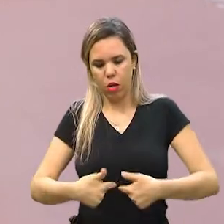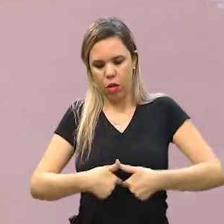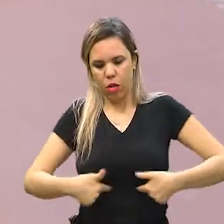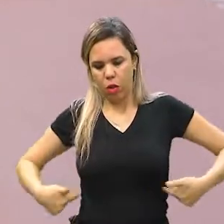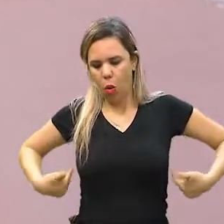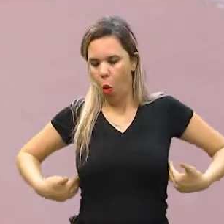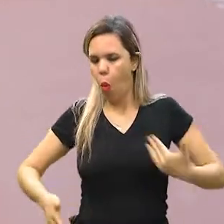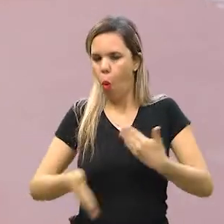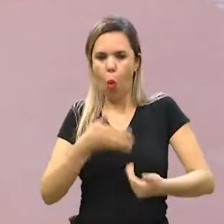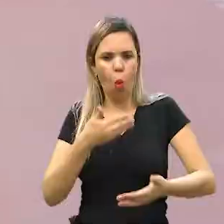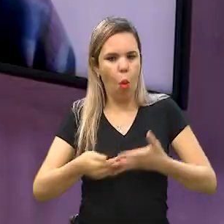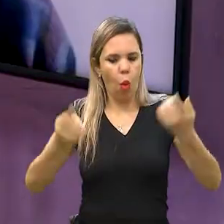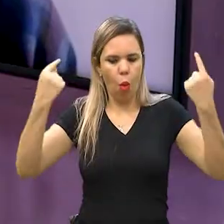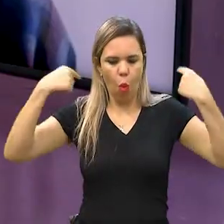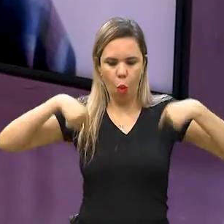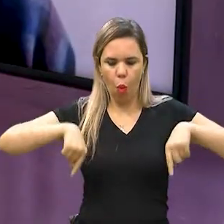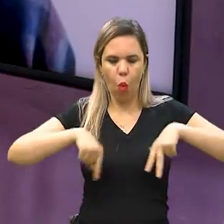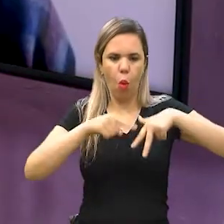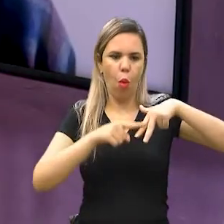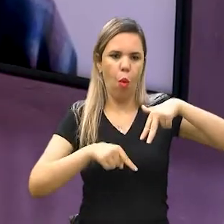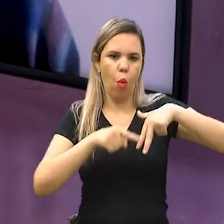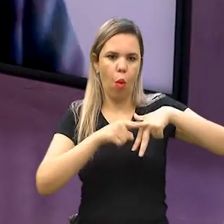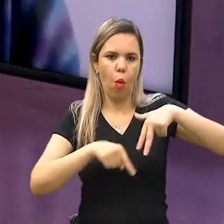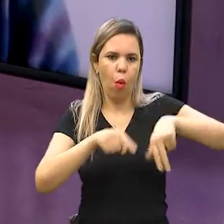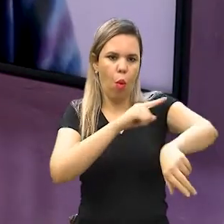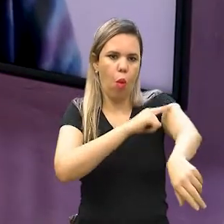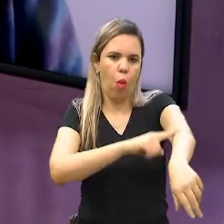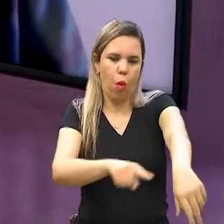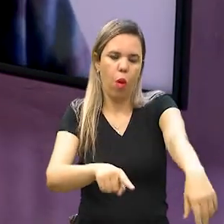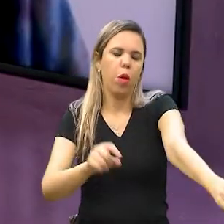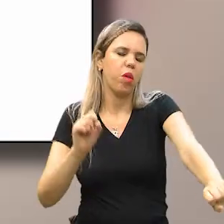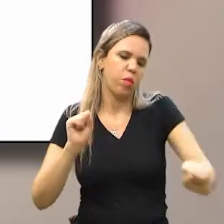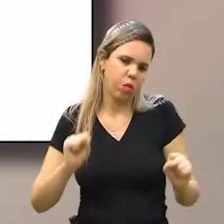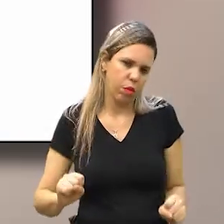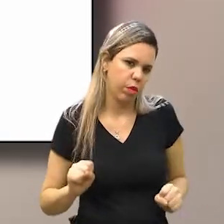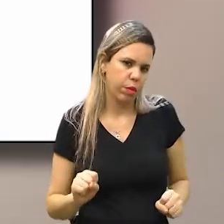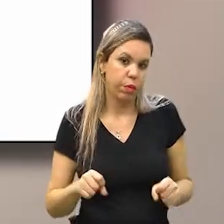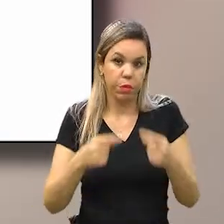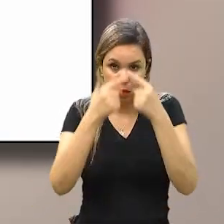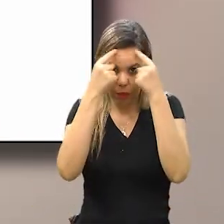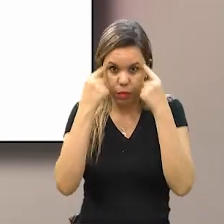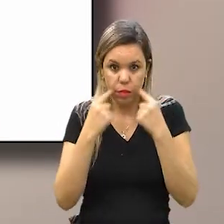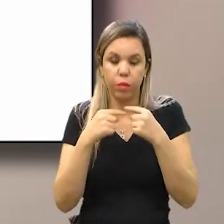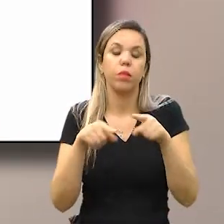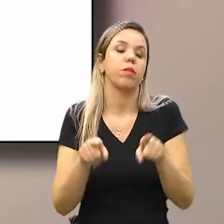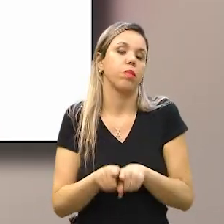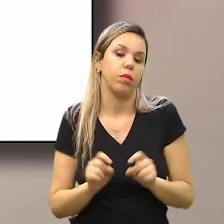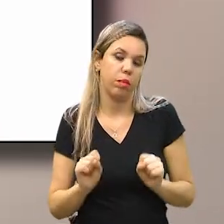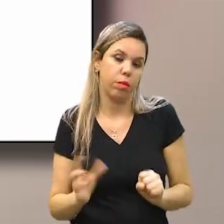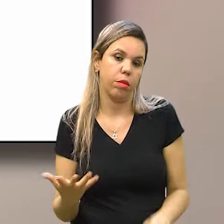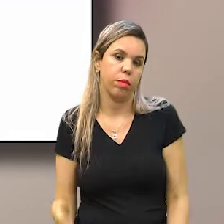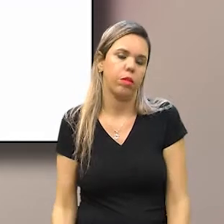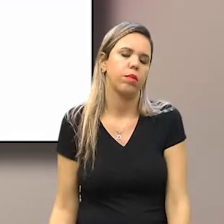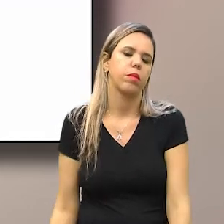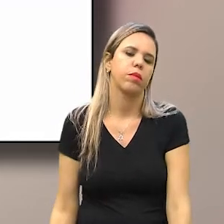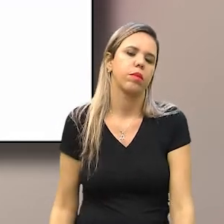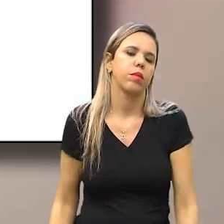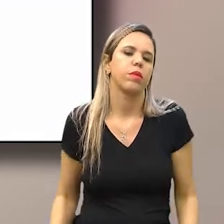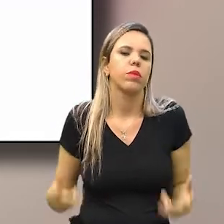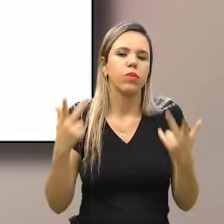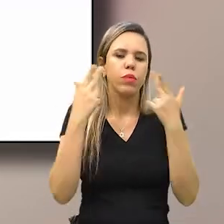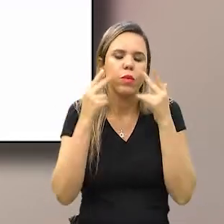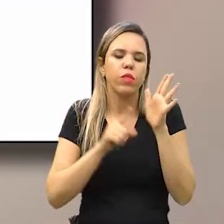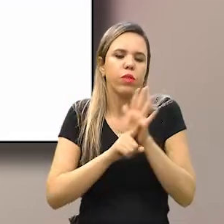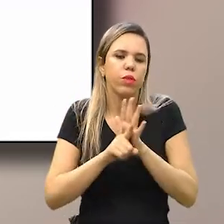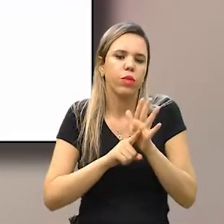pode aparecer em qualquer parte do corpo, na perna, nos braços? No braço, na perna, até no rosto, né? Mas o mais